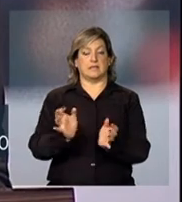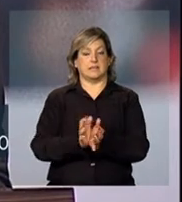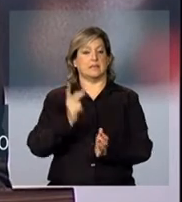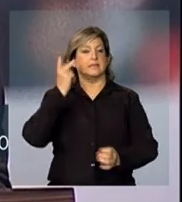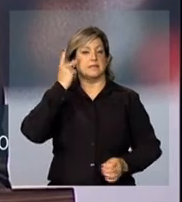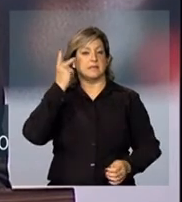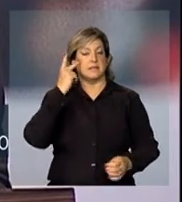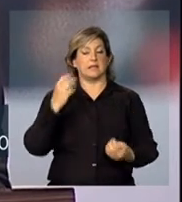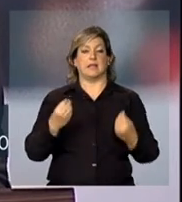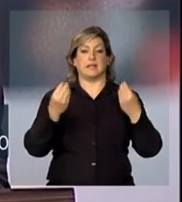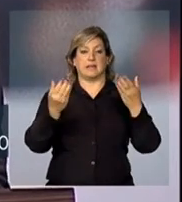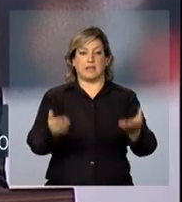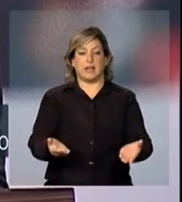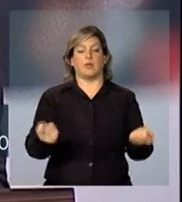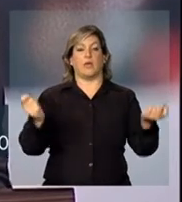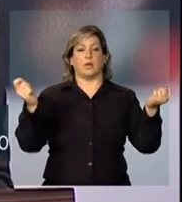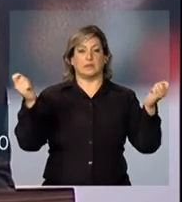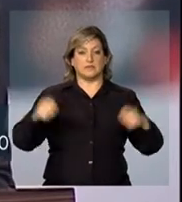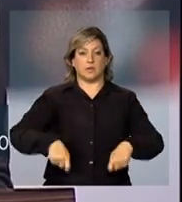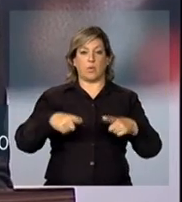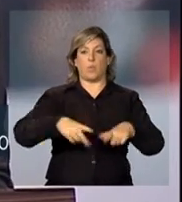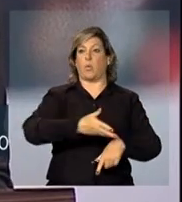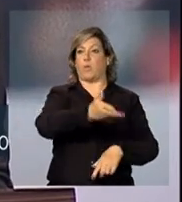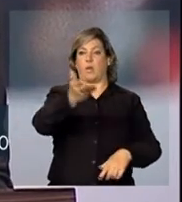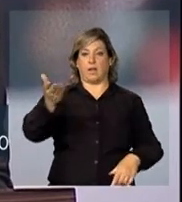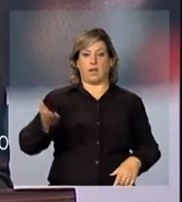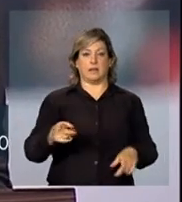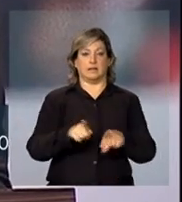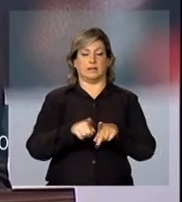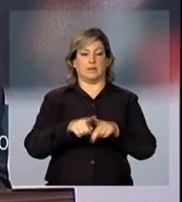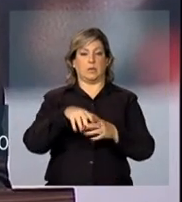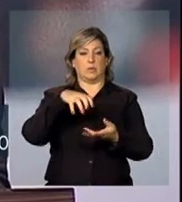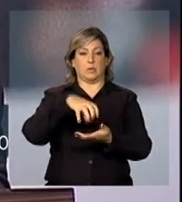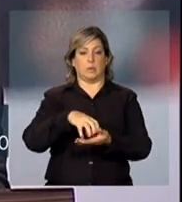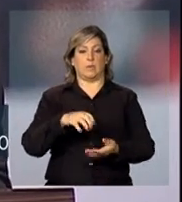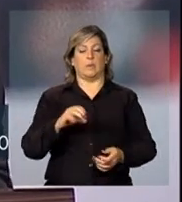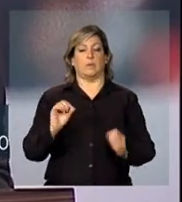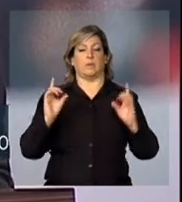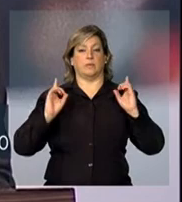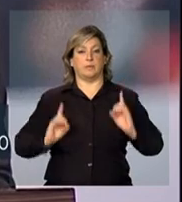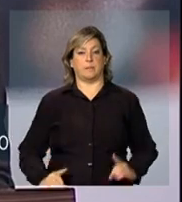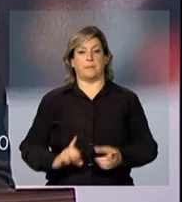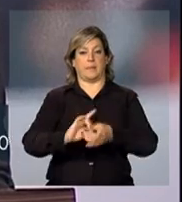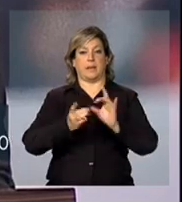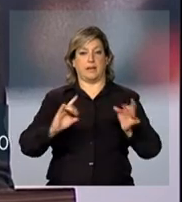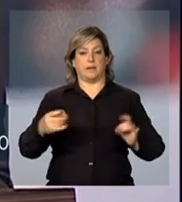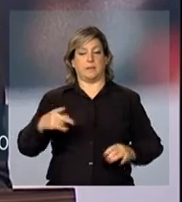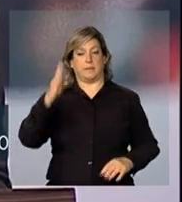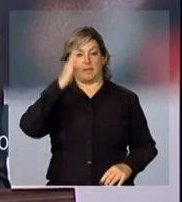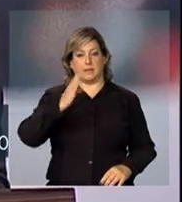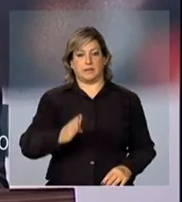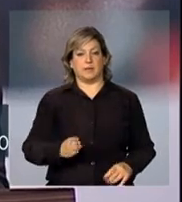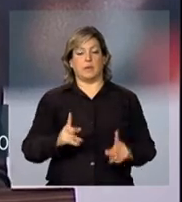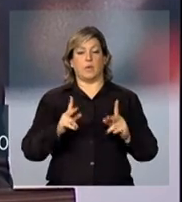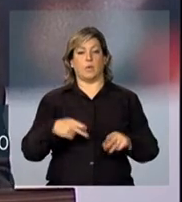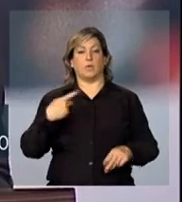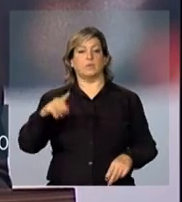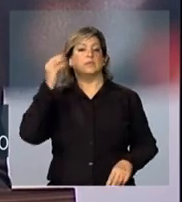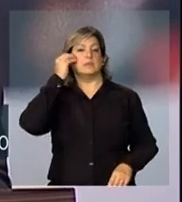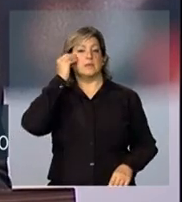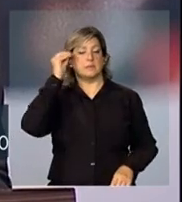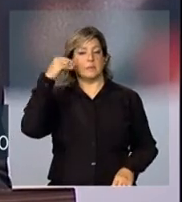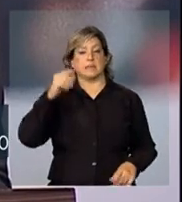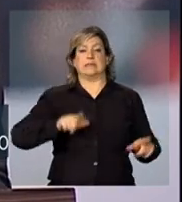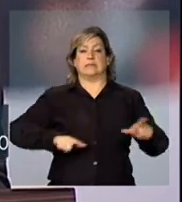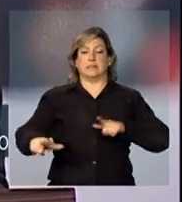oferecendo a estrutura e as condições Oi e o comitê paralímpico brasileiro de acordo com a sua expertise